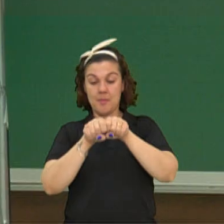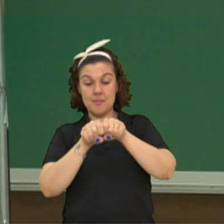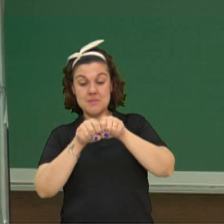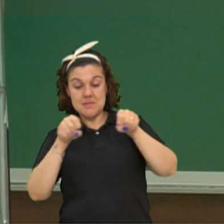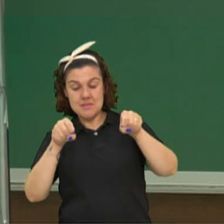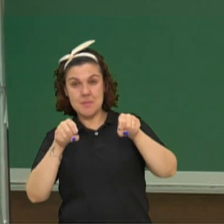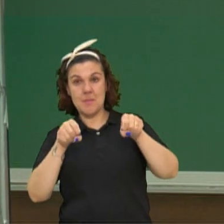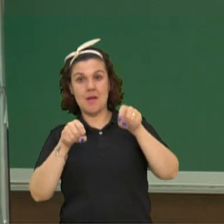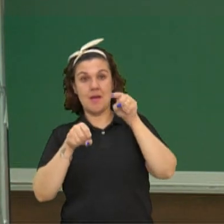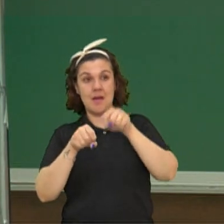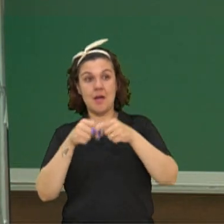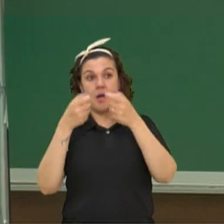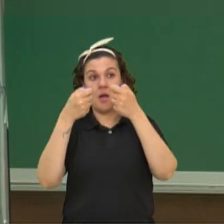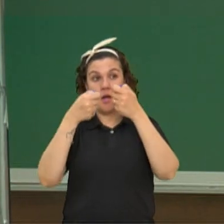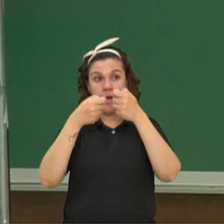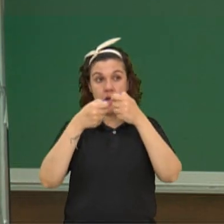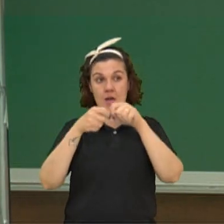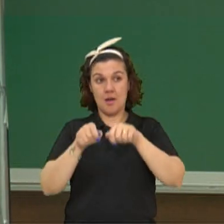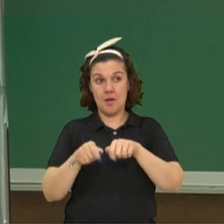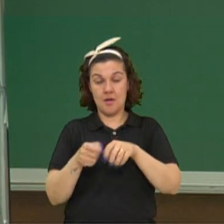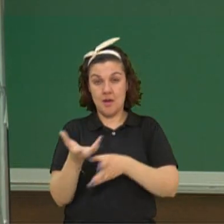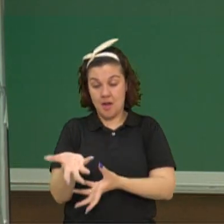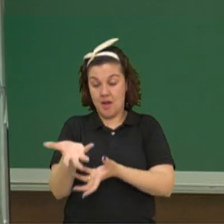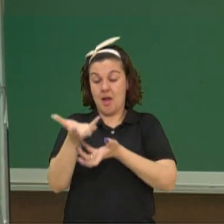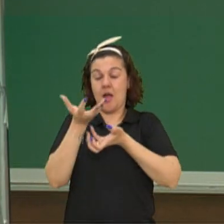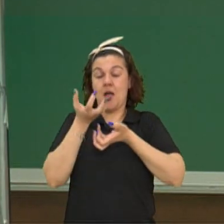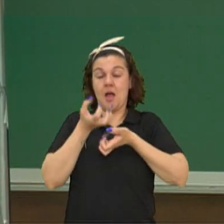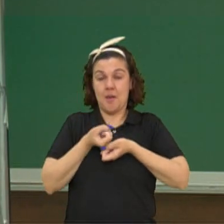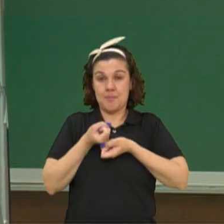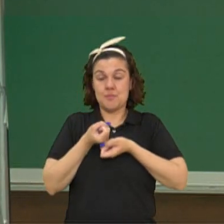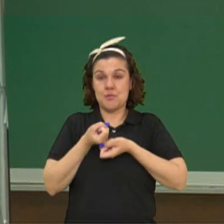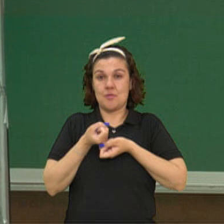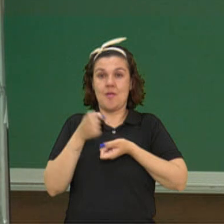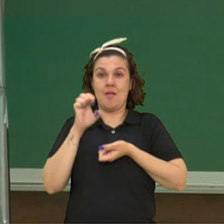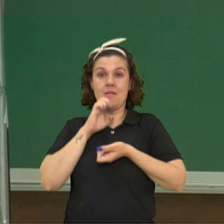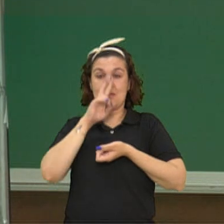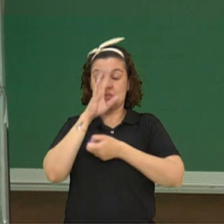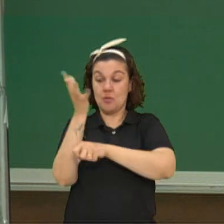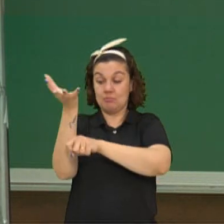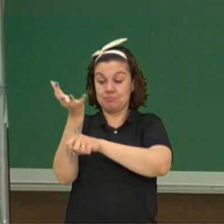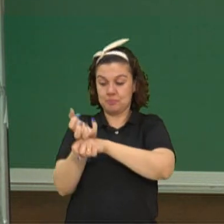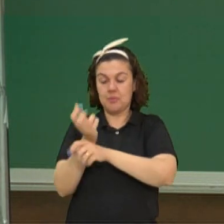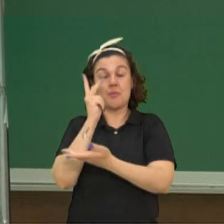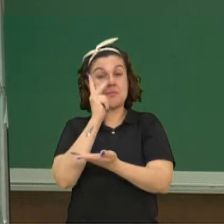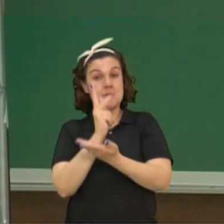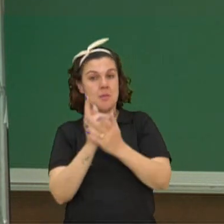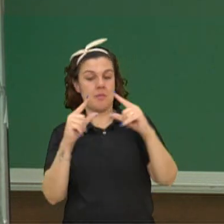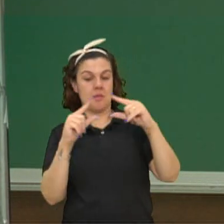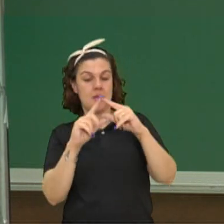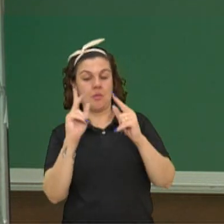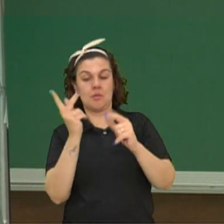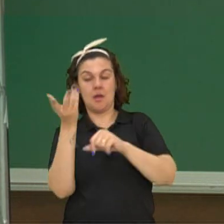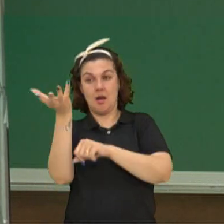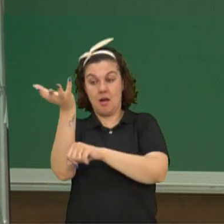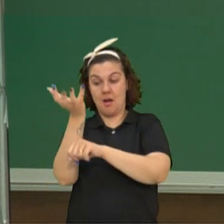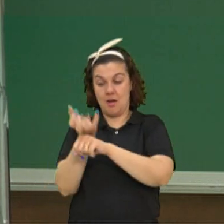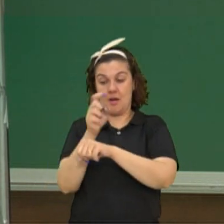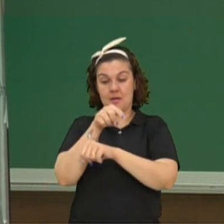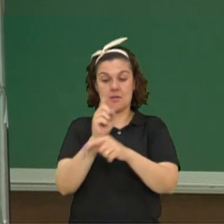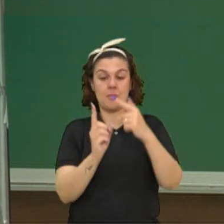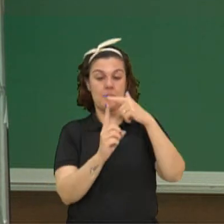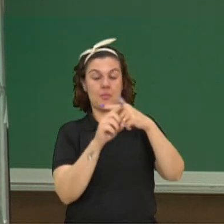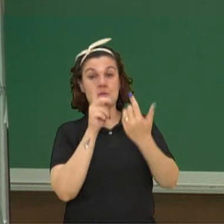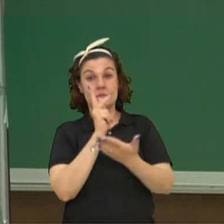romper ligações, eu preciso absorver energia, então o ΔH das ligações que estão na parte dos reagentes